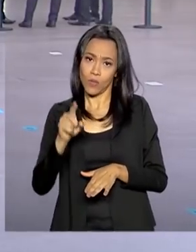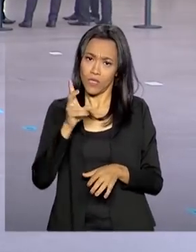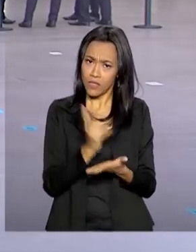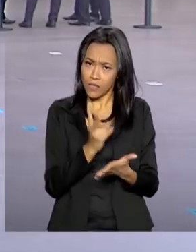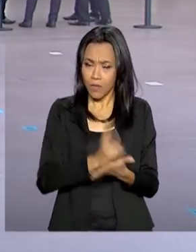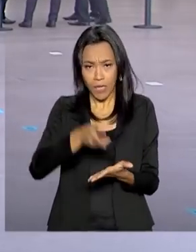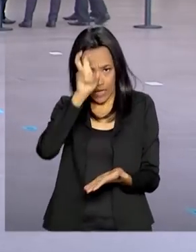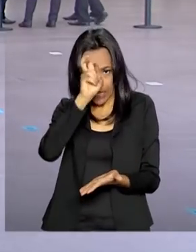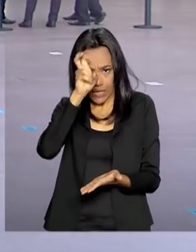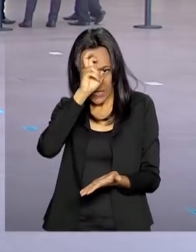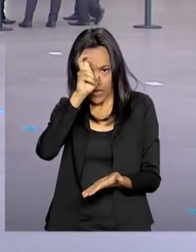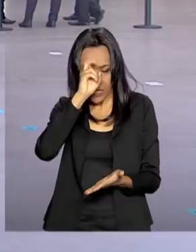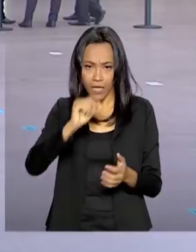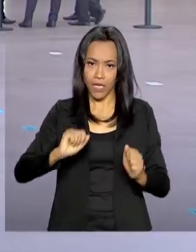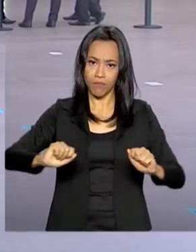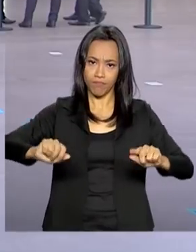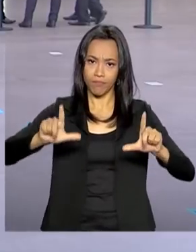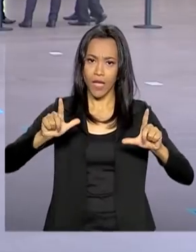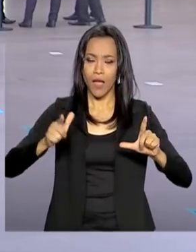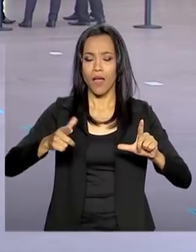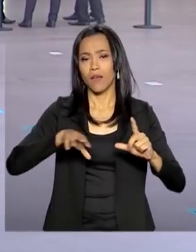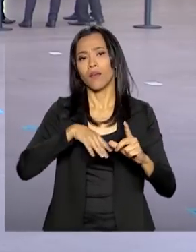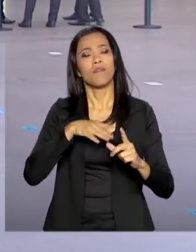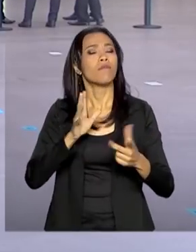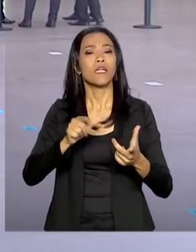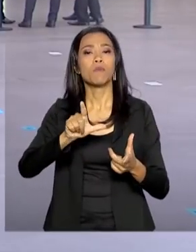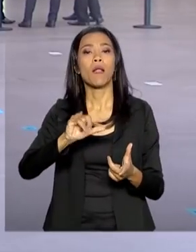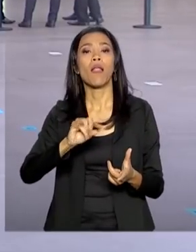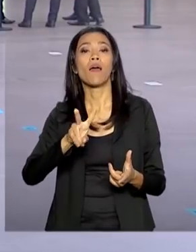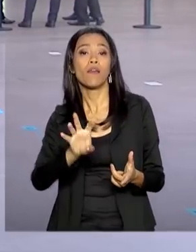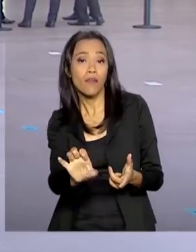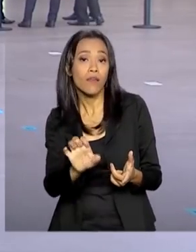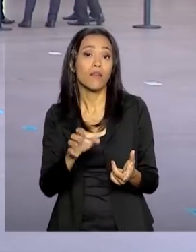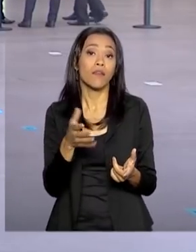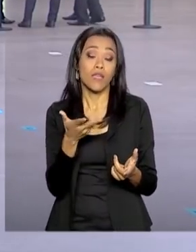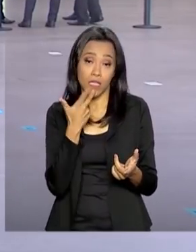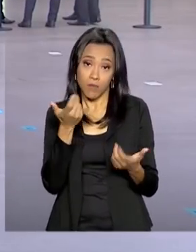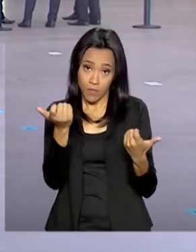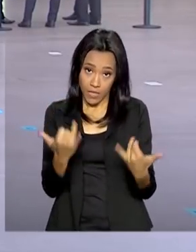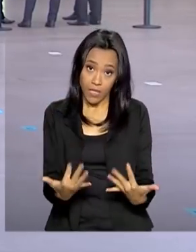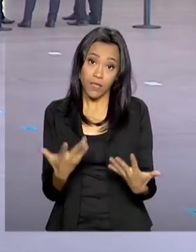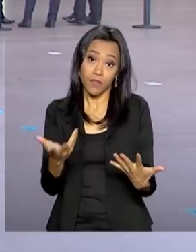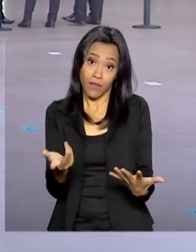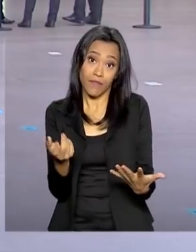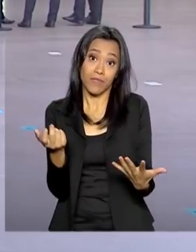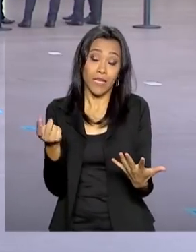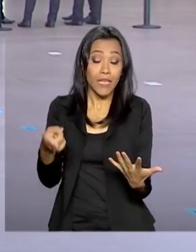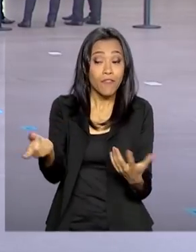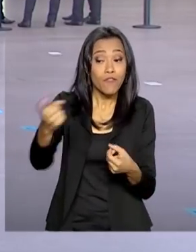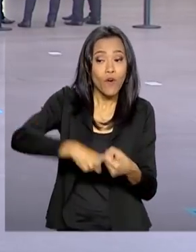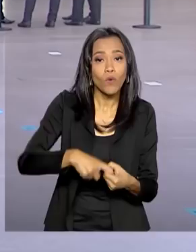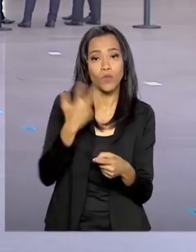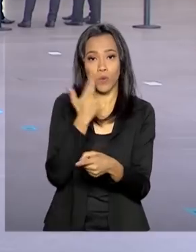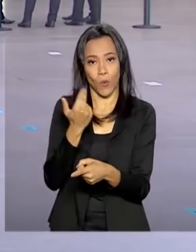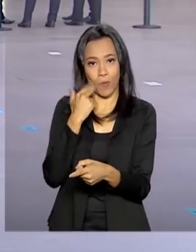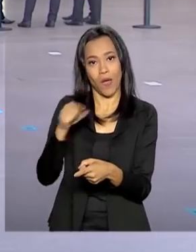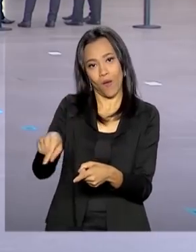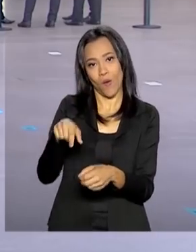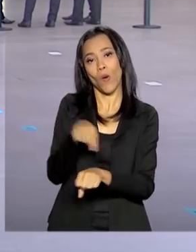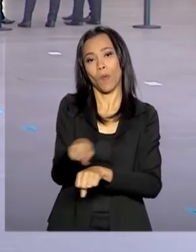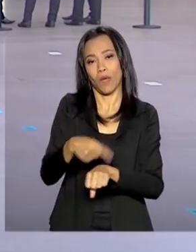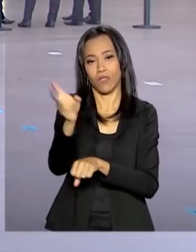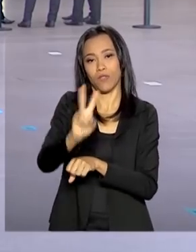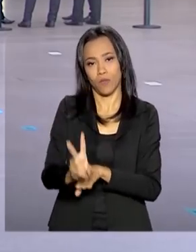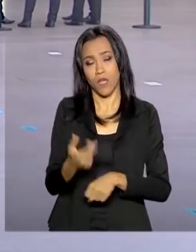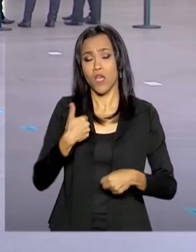quintas-feiras presidente jair bolsonaro disse que o brasil fará o possível para que a venezuela volte à normalidade eu continuo por aqui